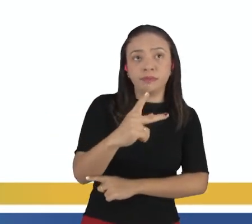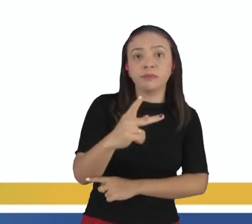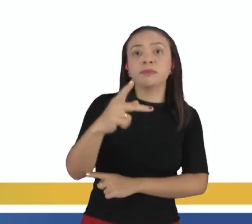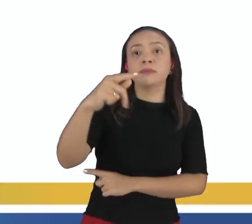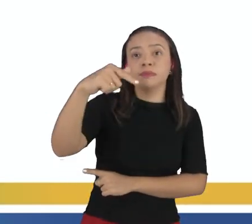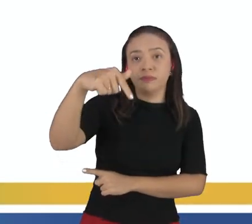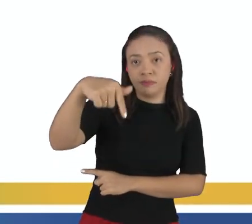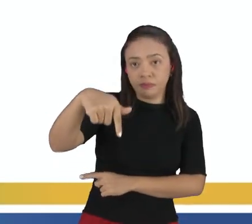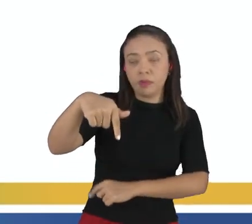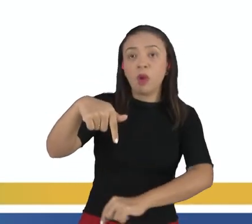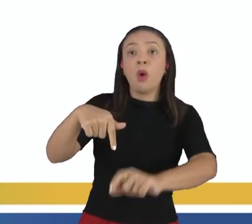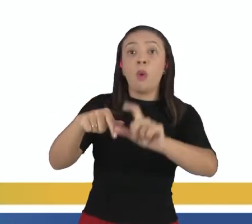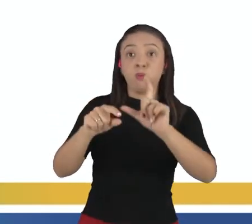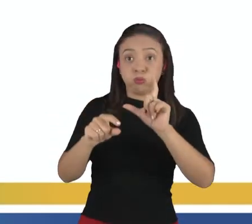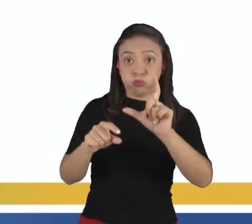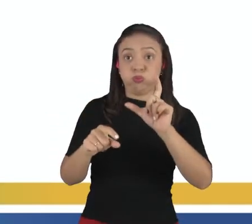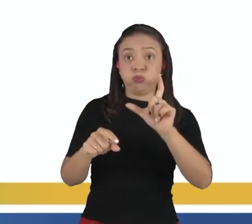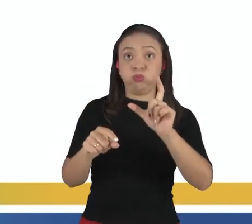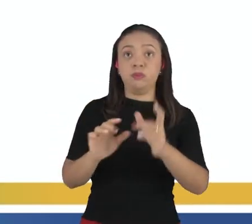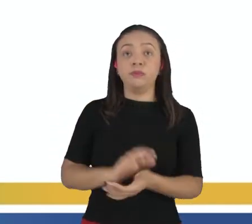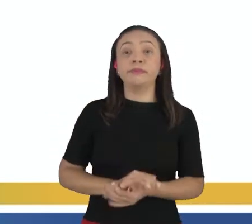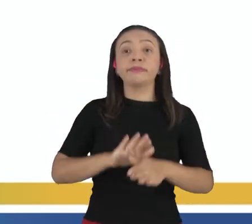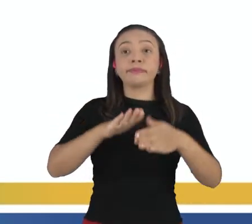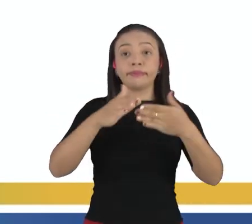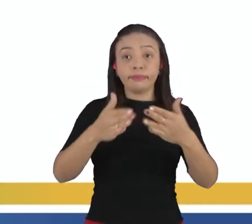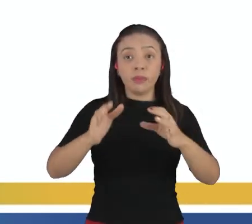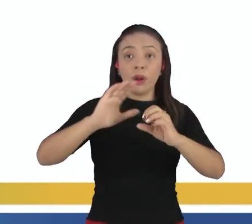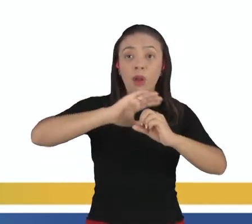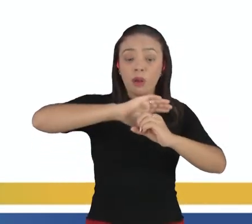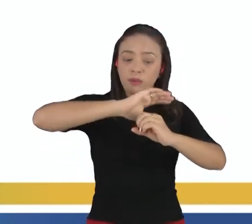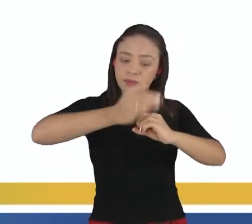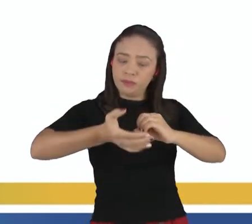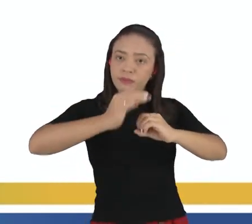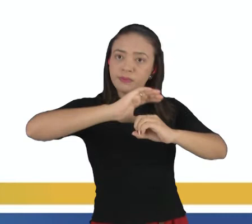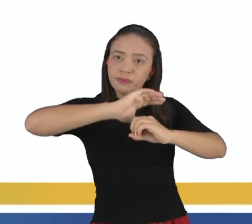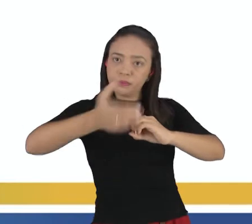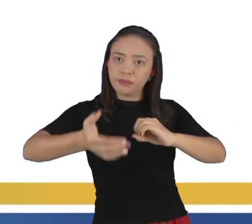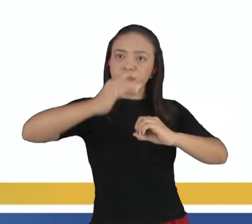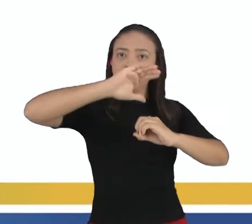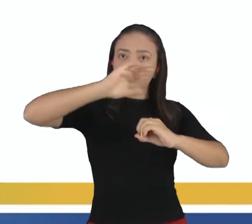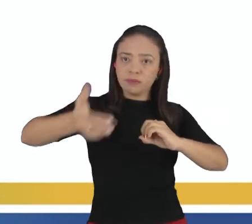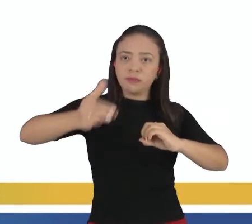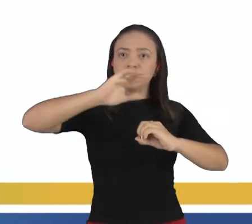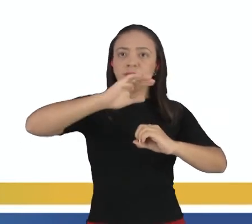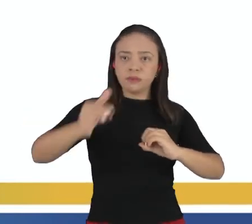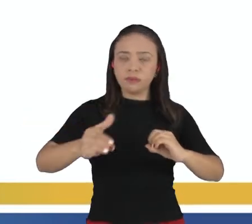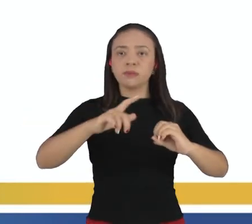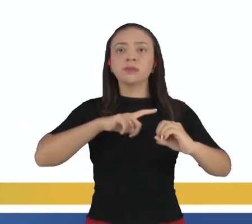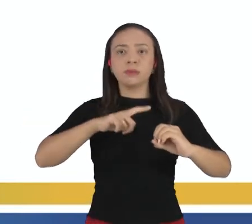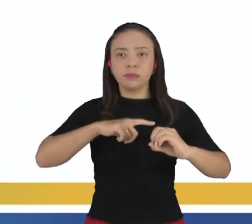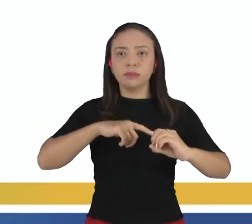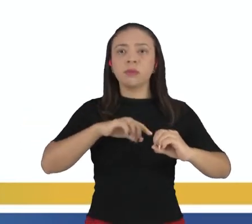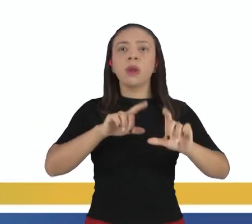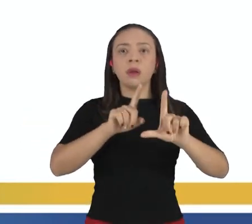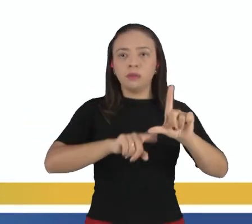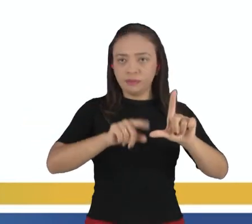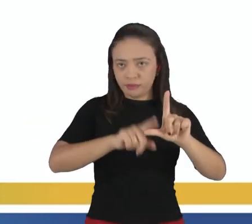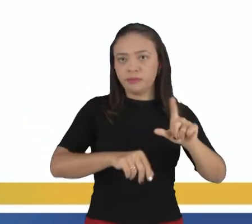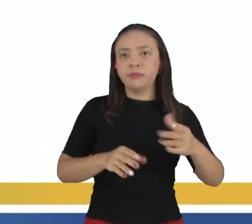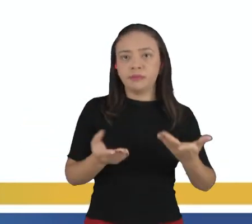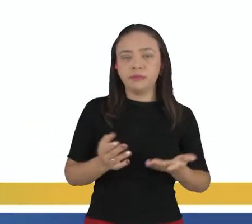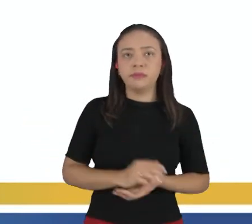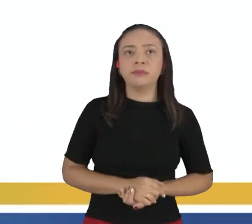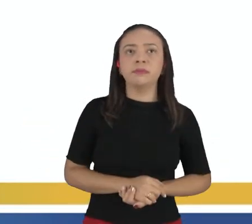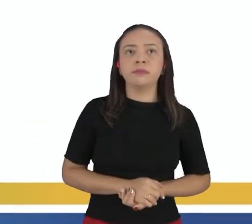N, O, P, Q. Então, as órbitas ou os níveis de energia são representados por essas letras